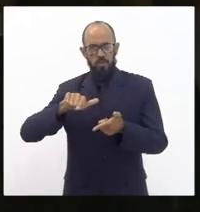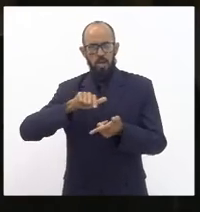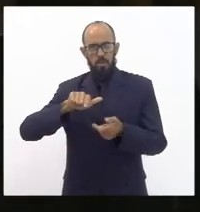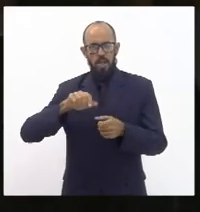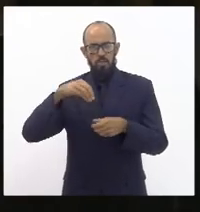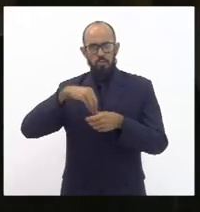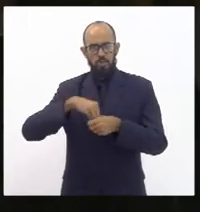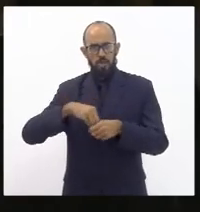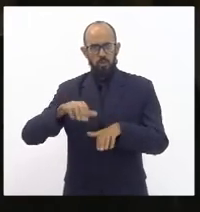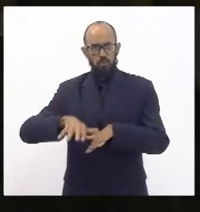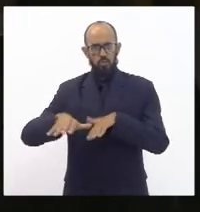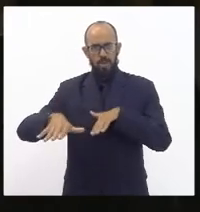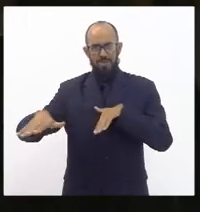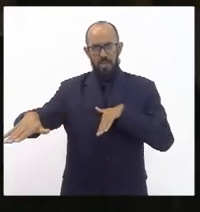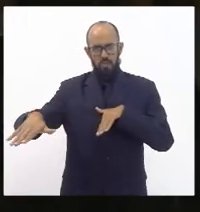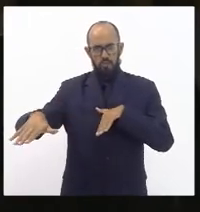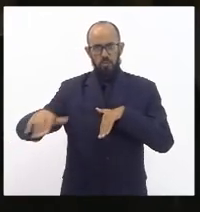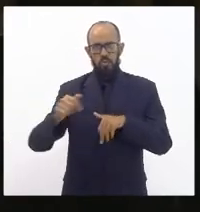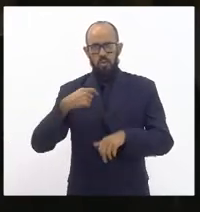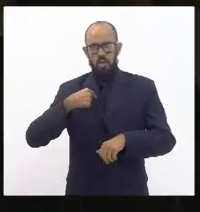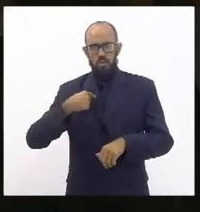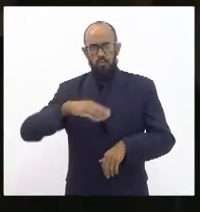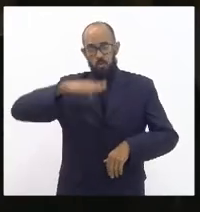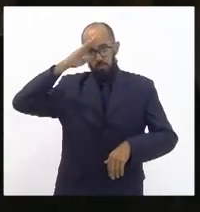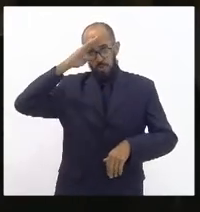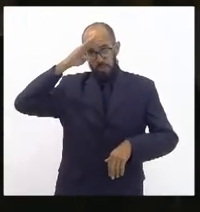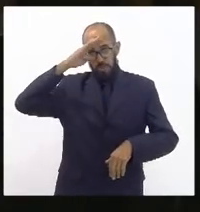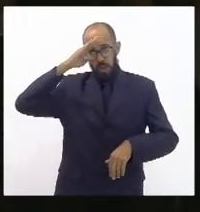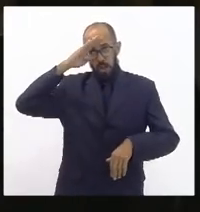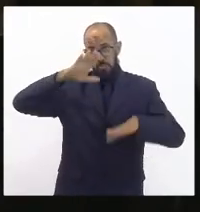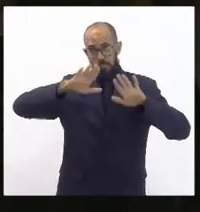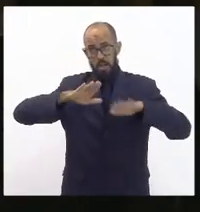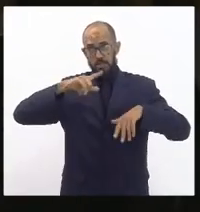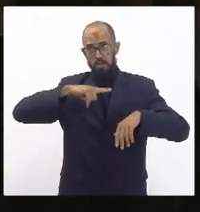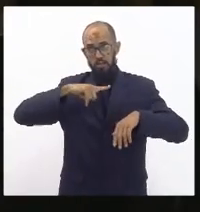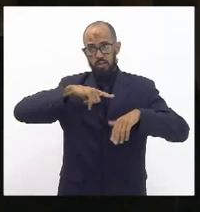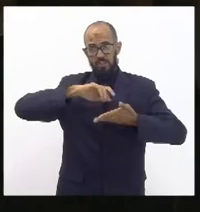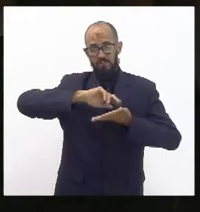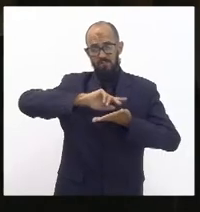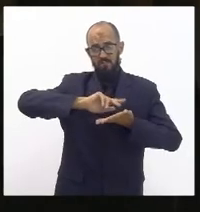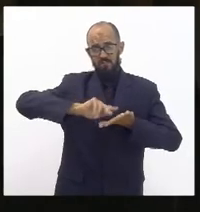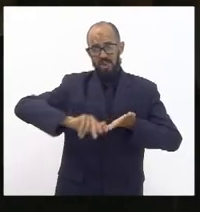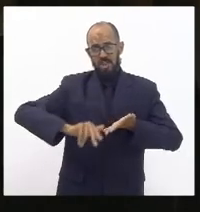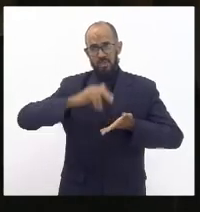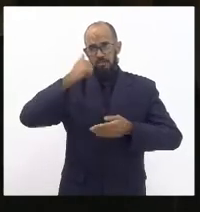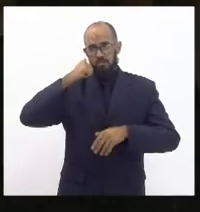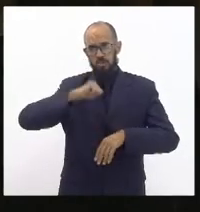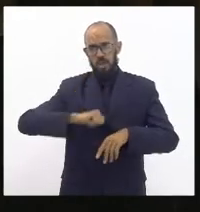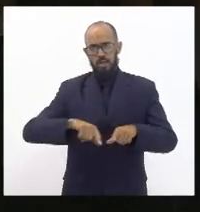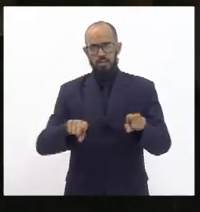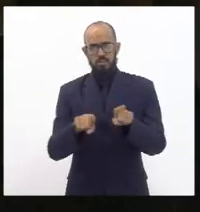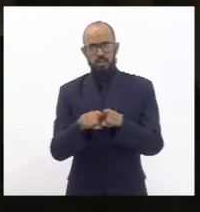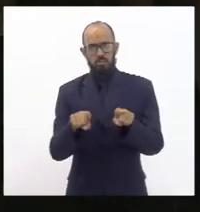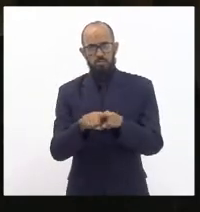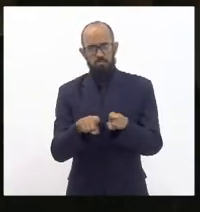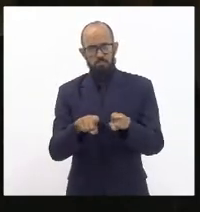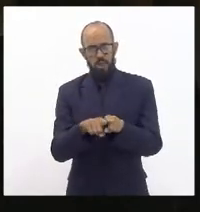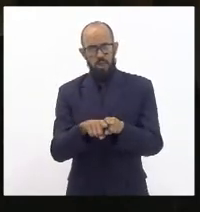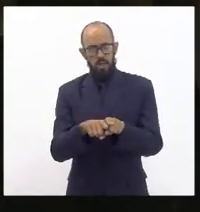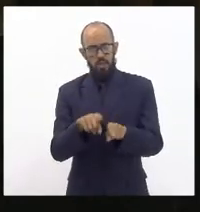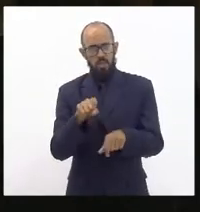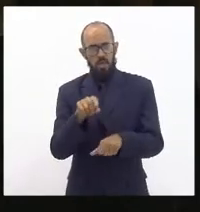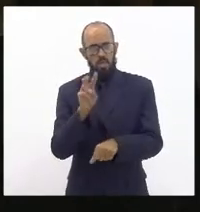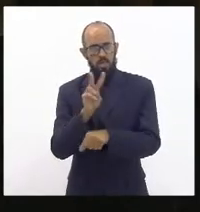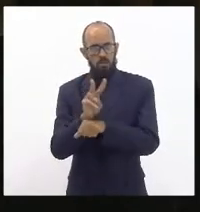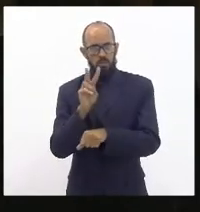eu sou uma Militar de carreira porém nós temos diversos diversas mulheres do segmento feminino que são